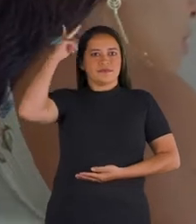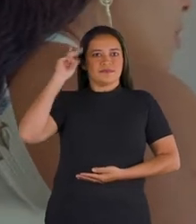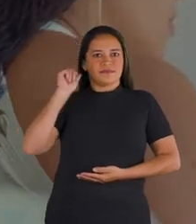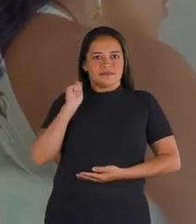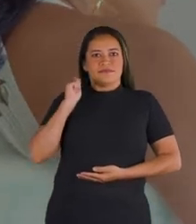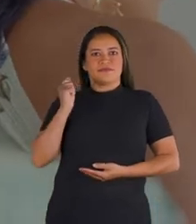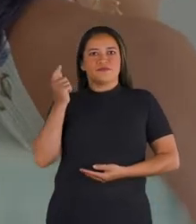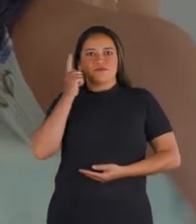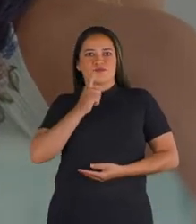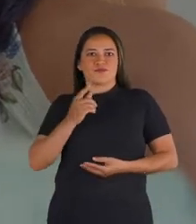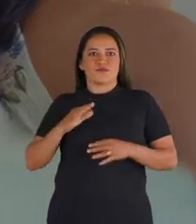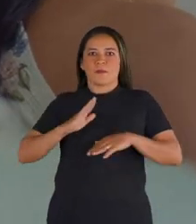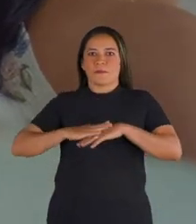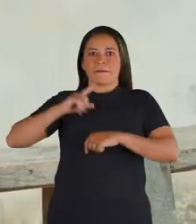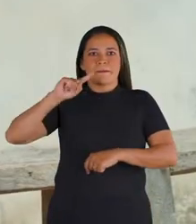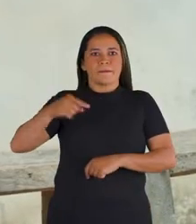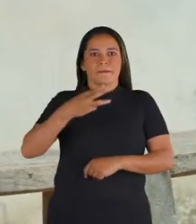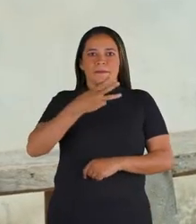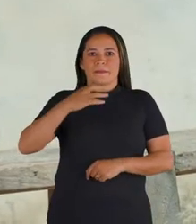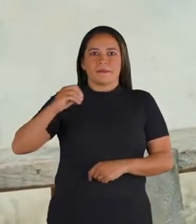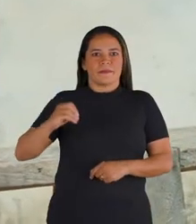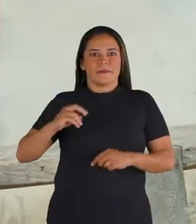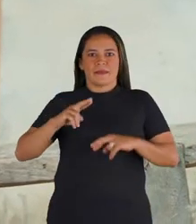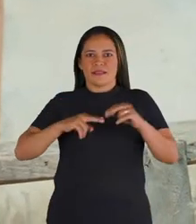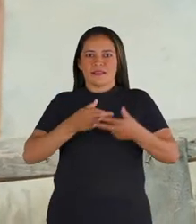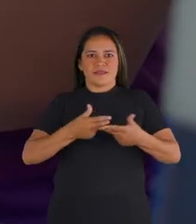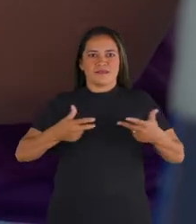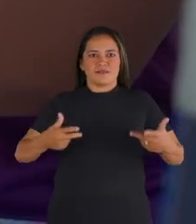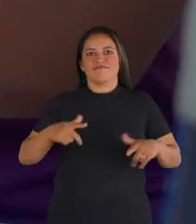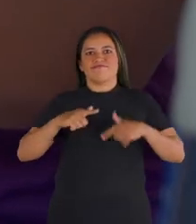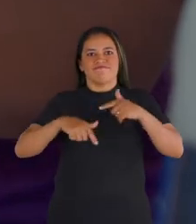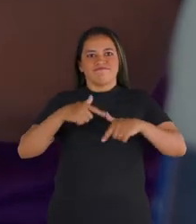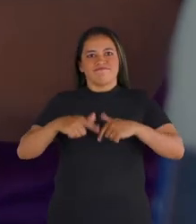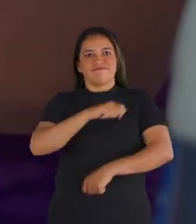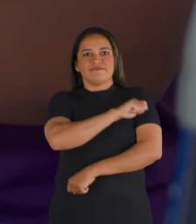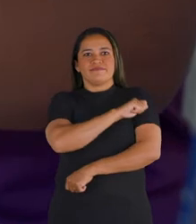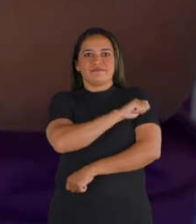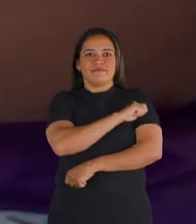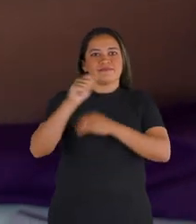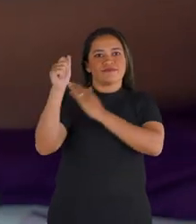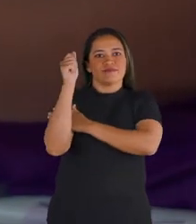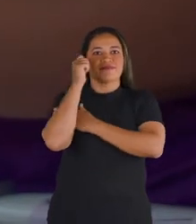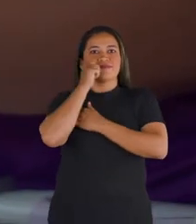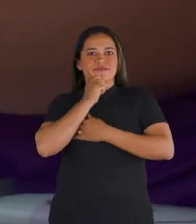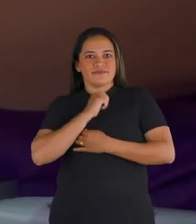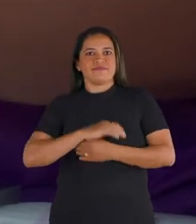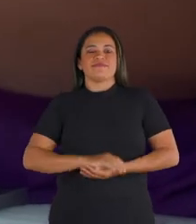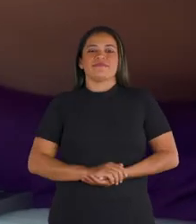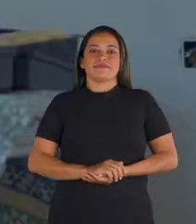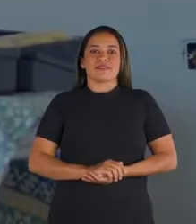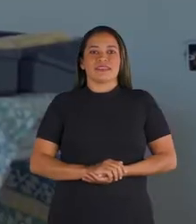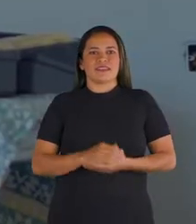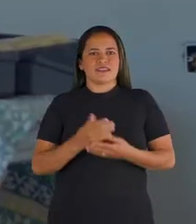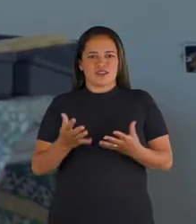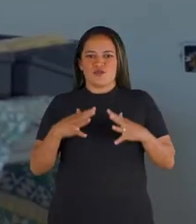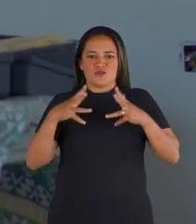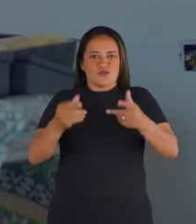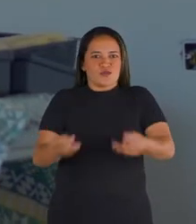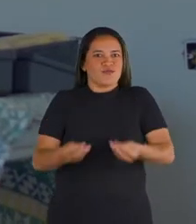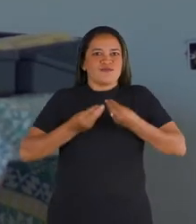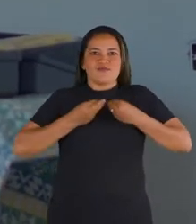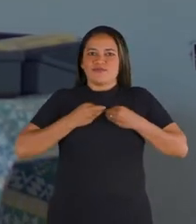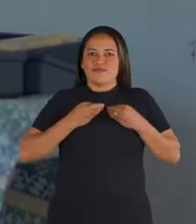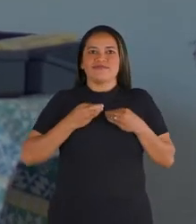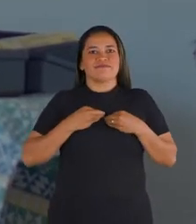Assinadora Kátia garantiu mais de 1.300 kits de trabalho para as alunas do programa Força Mulher. Isso aqui é tudo